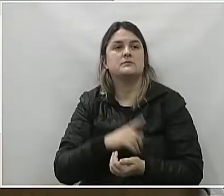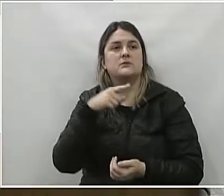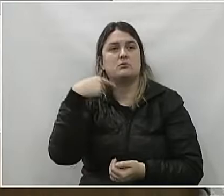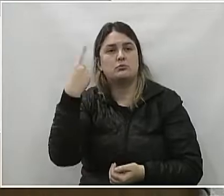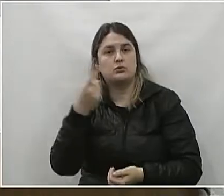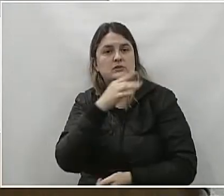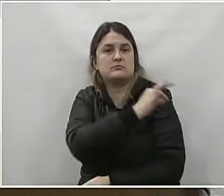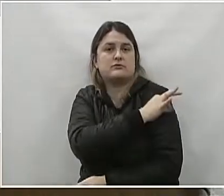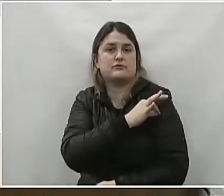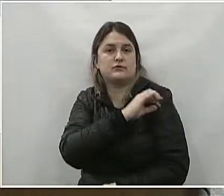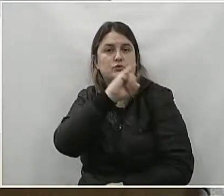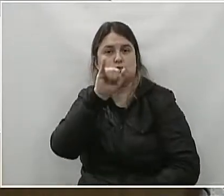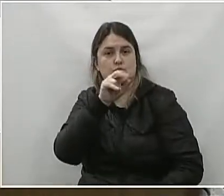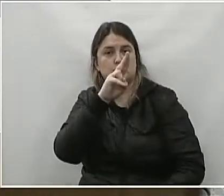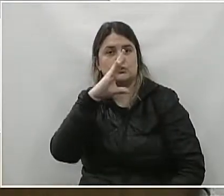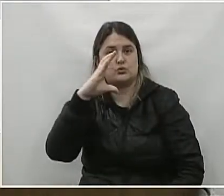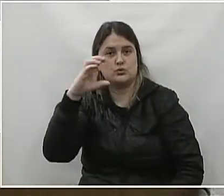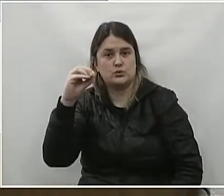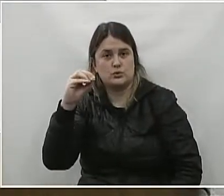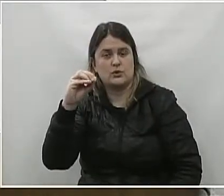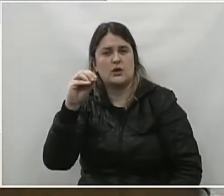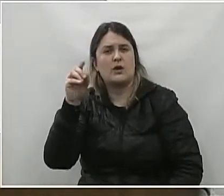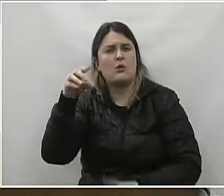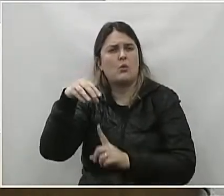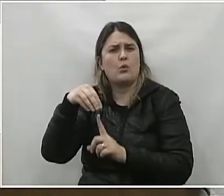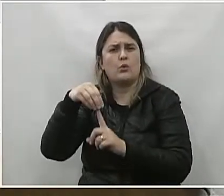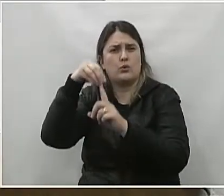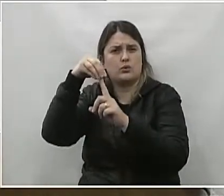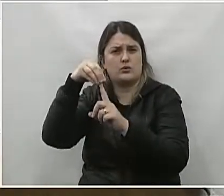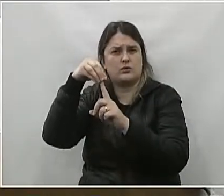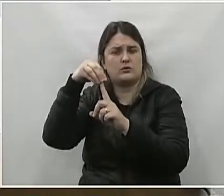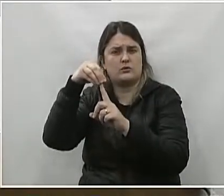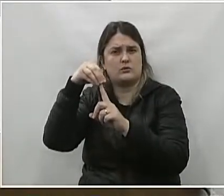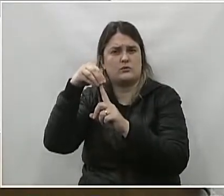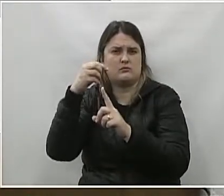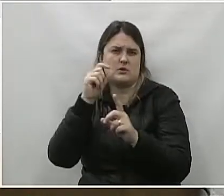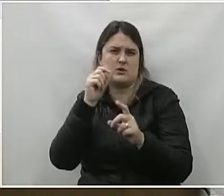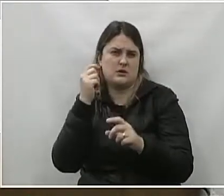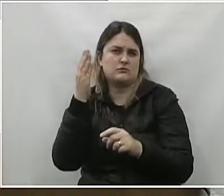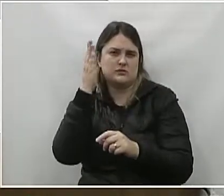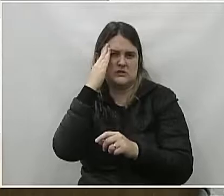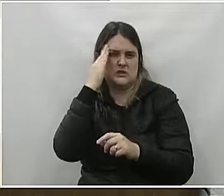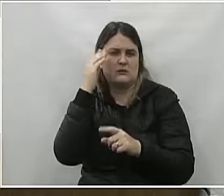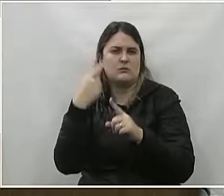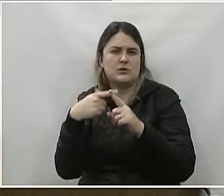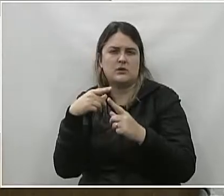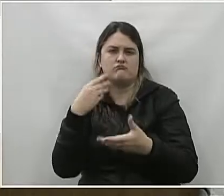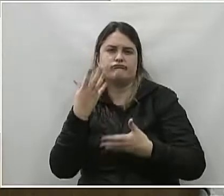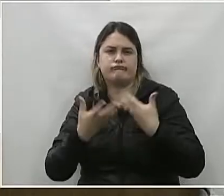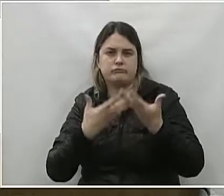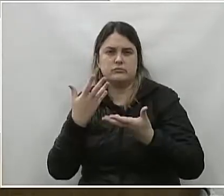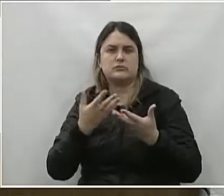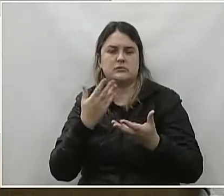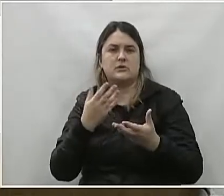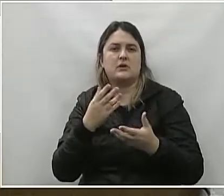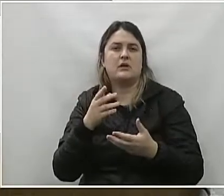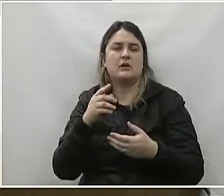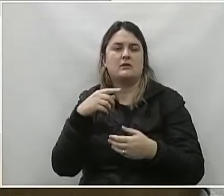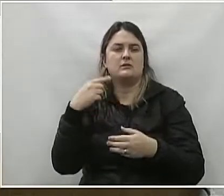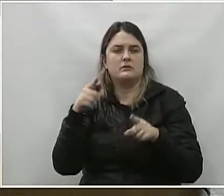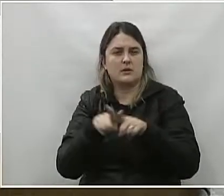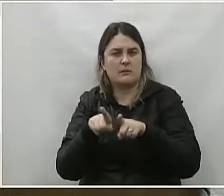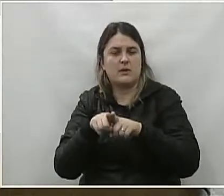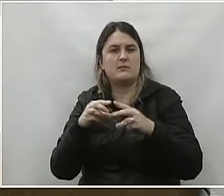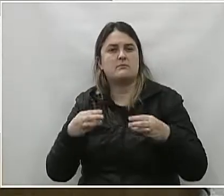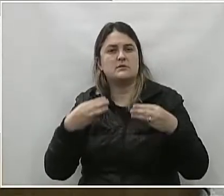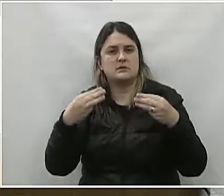Veio o prefeito Juco, que foi o único, que pelo que eu sei, pelos depoimentos que eu tenho aqui, inclusive depoimentos